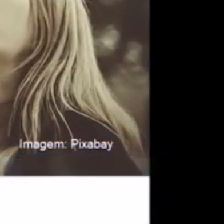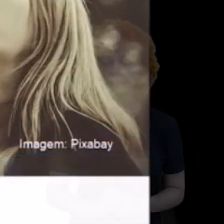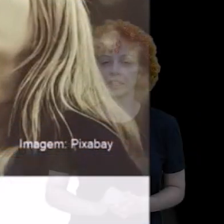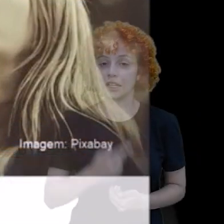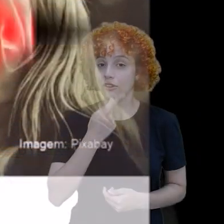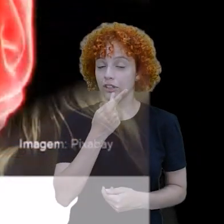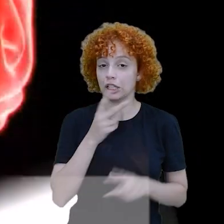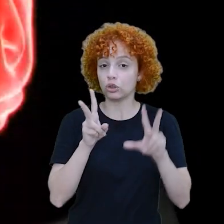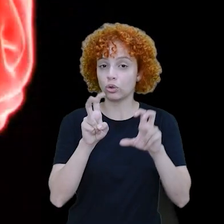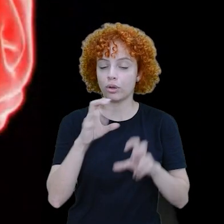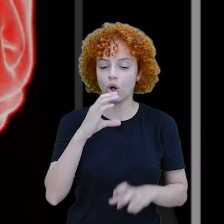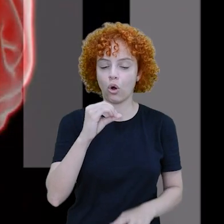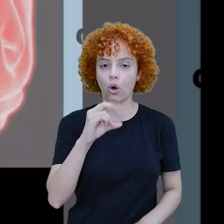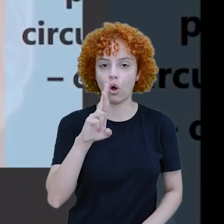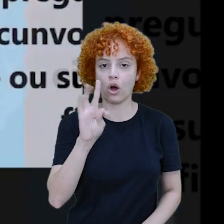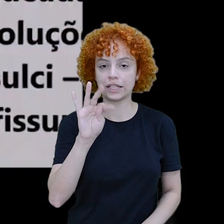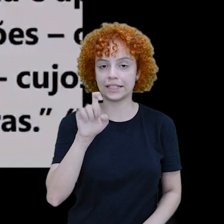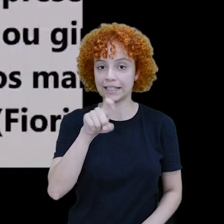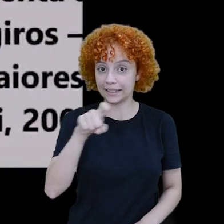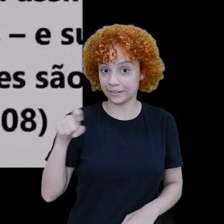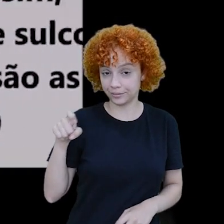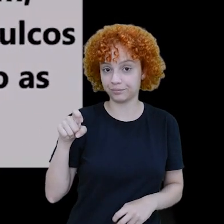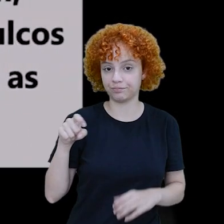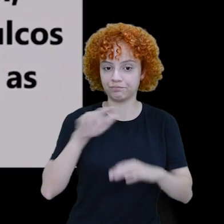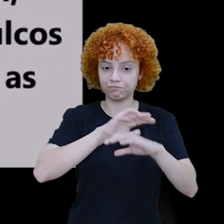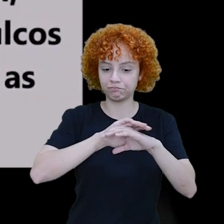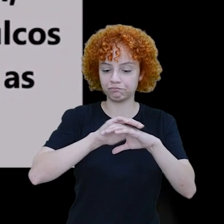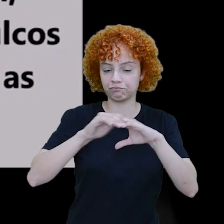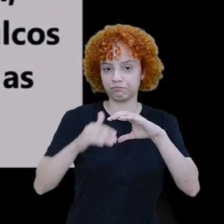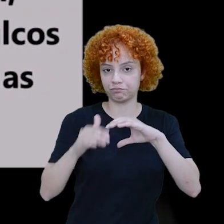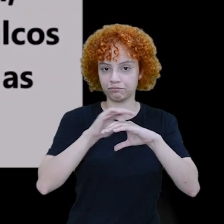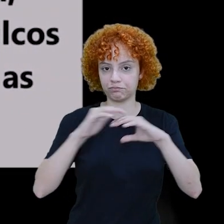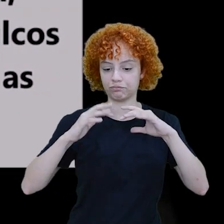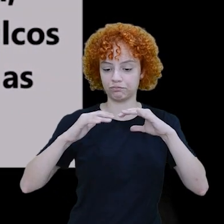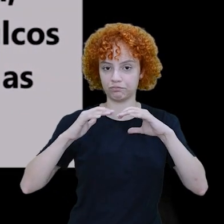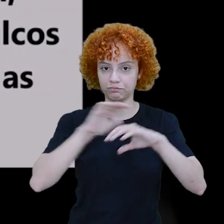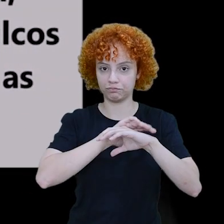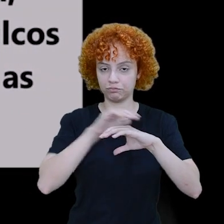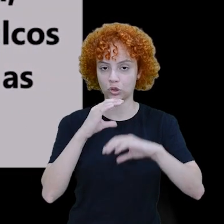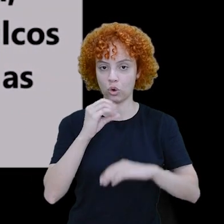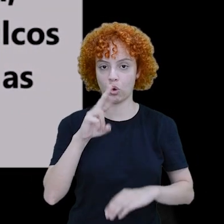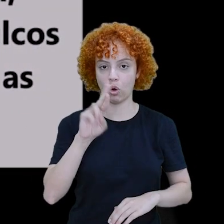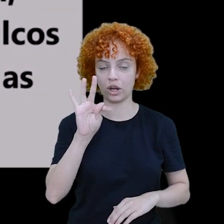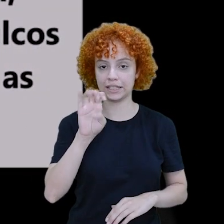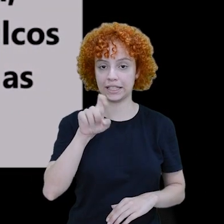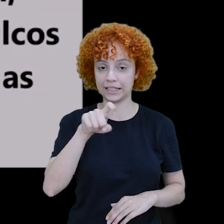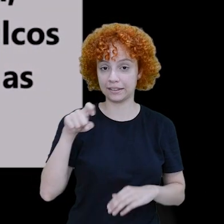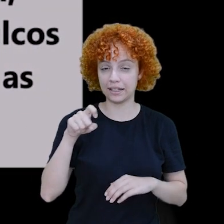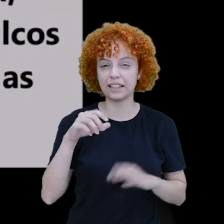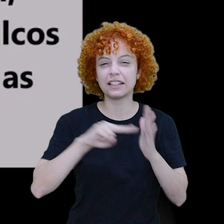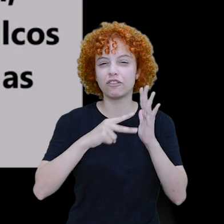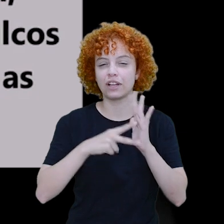Vamos falar um pouquinho sobre o córtex. A superfície dos hemisférios cerebrais, ou córtex, que